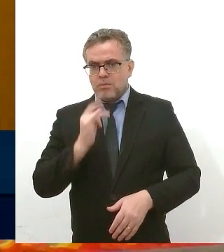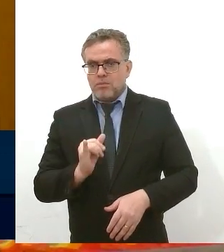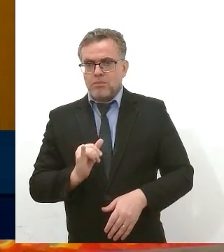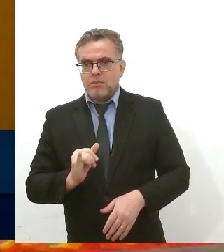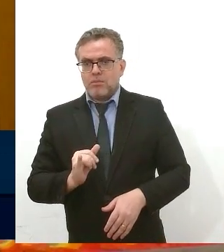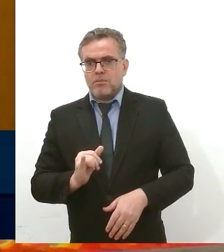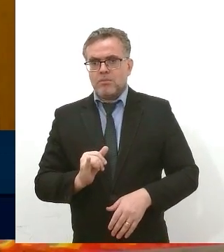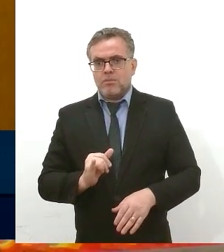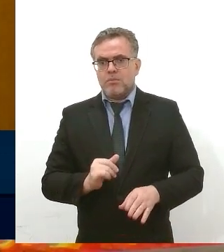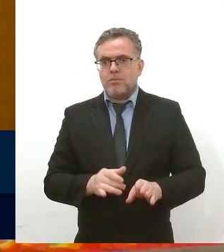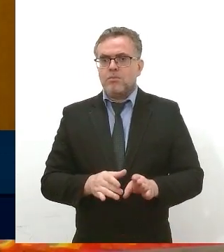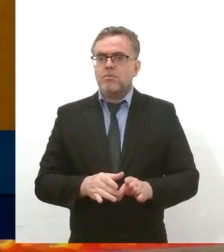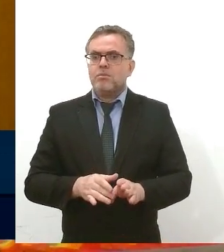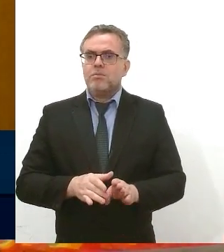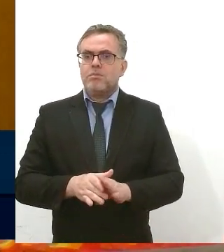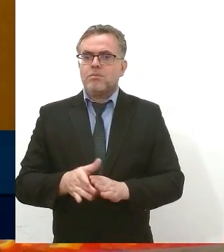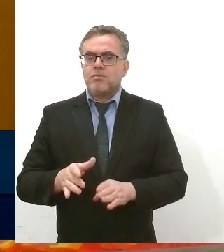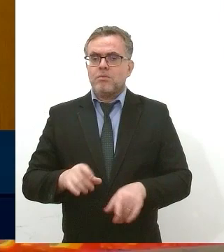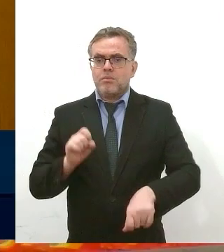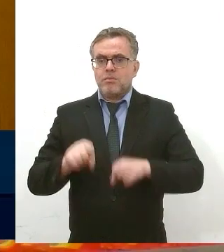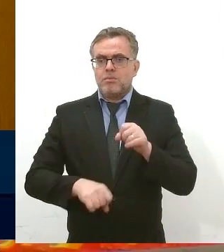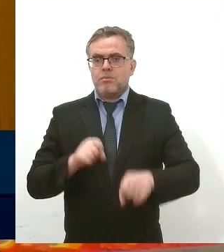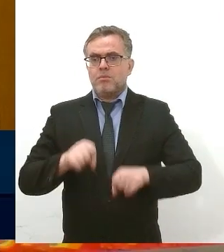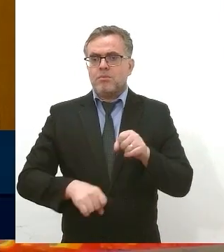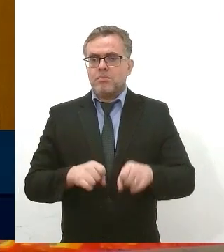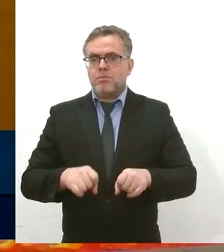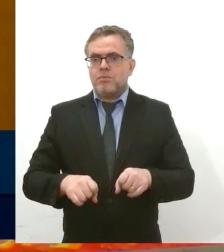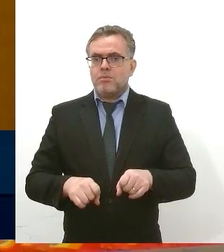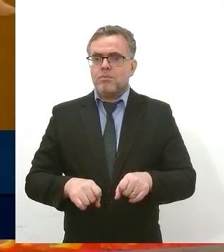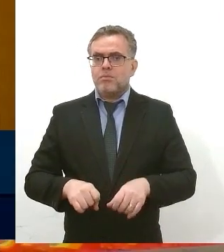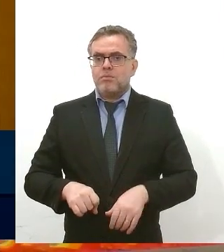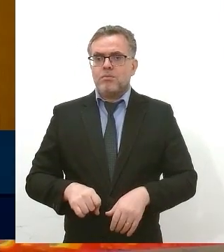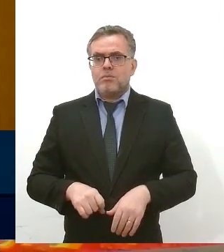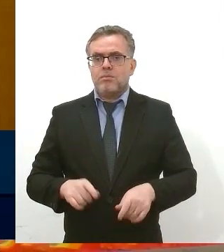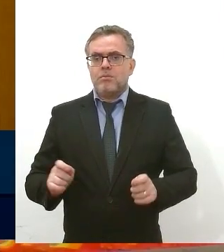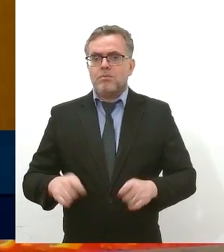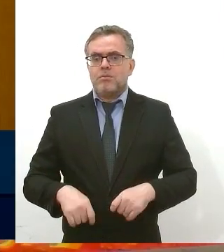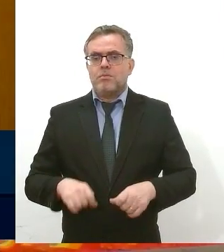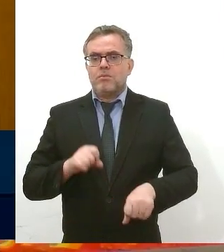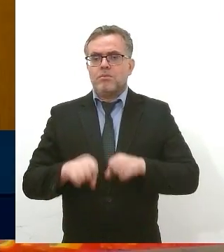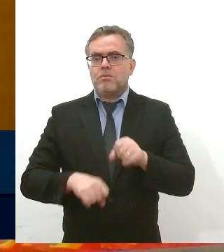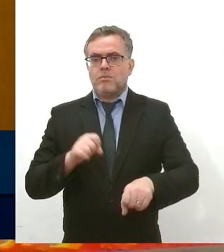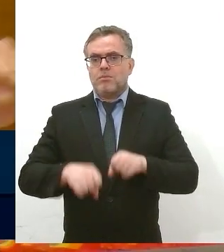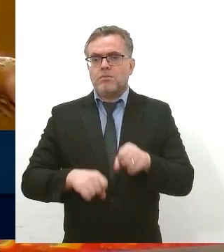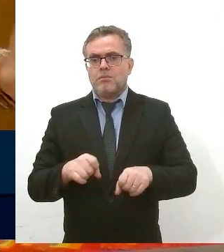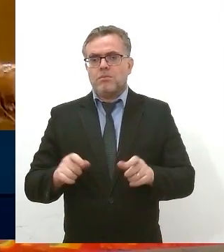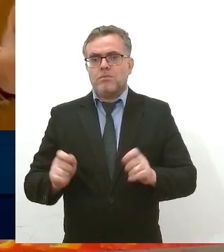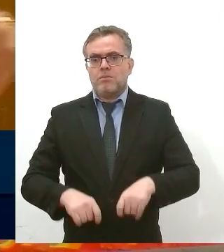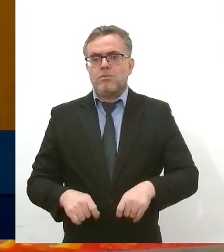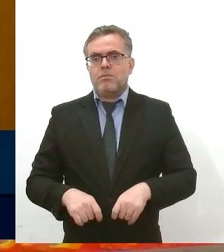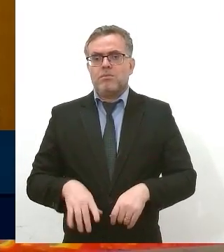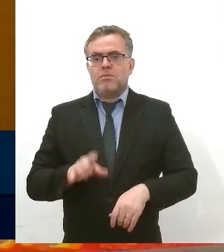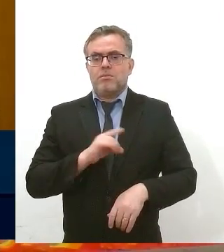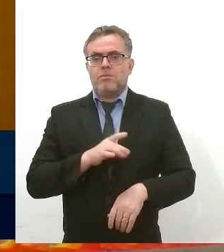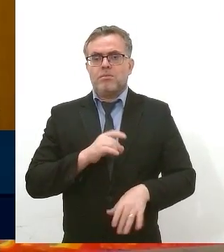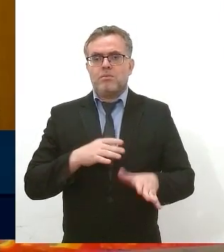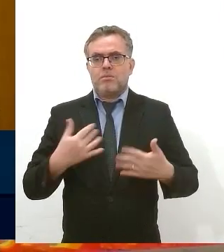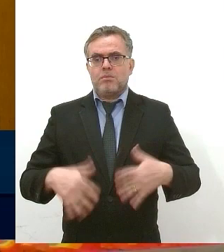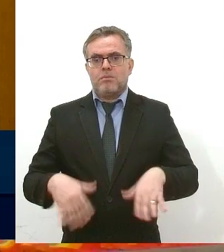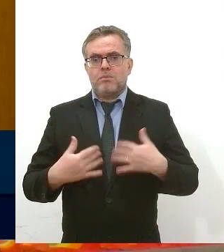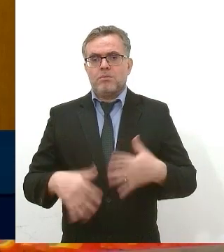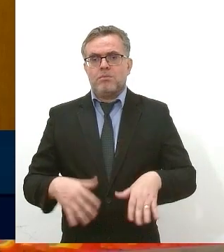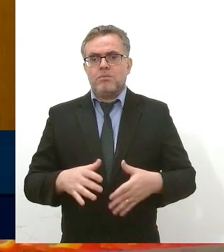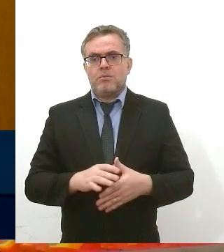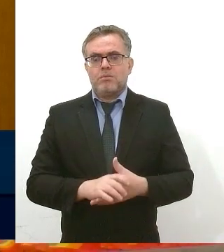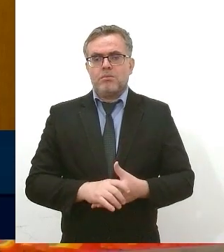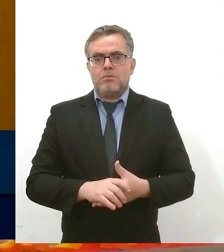bicicleta, pequenininha ainda. Eu já era grande, mas com medo de cair, eu escolhi uma pequenininha com as rodinhas.